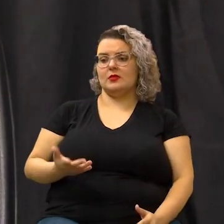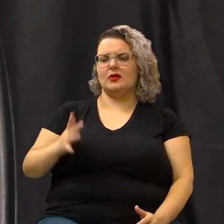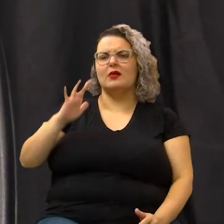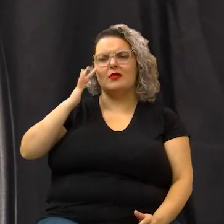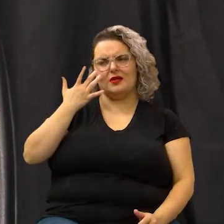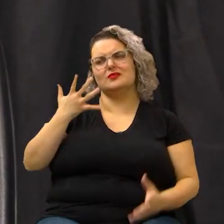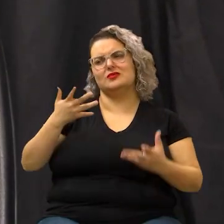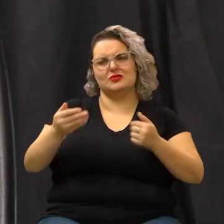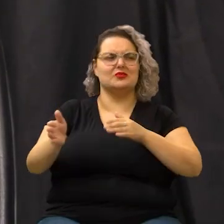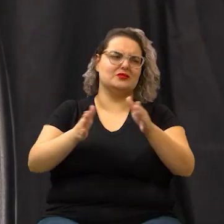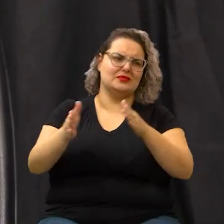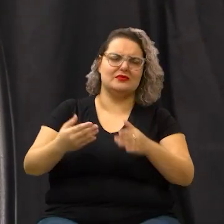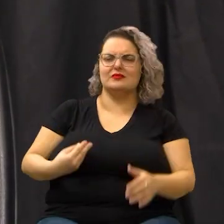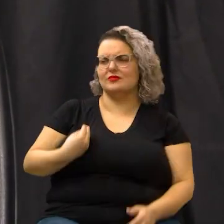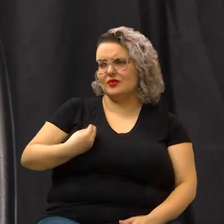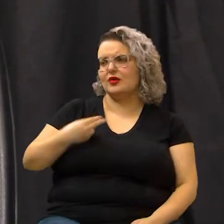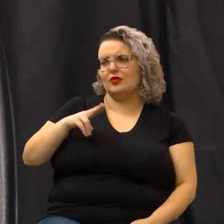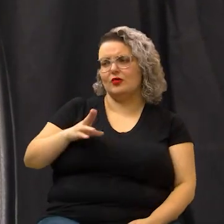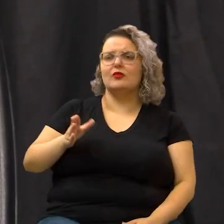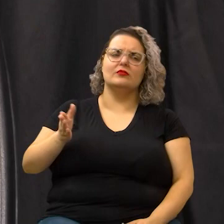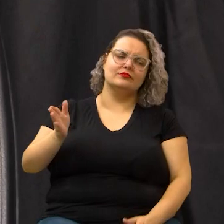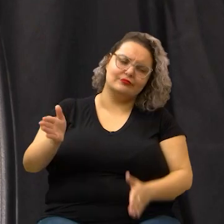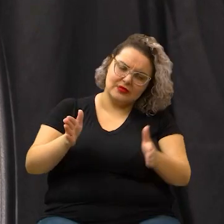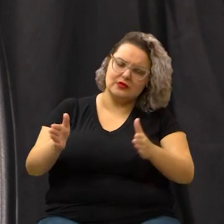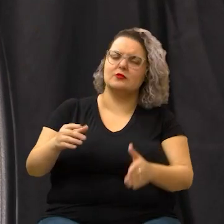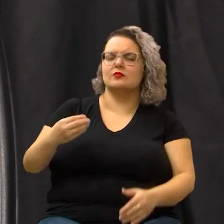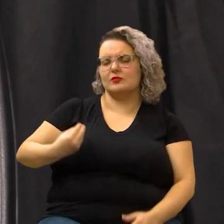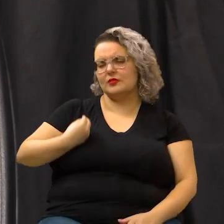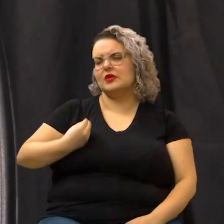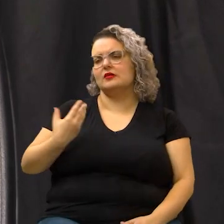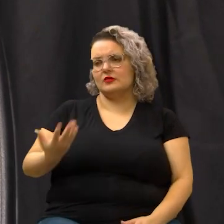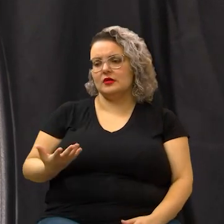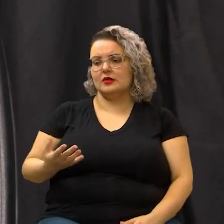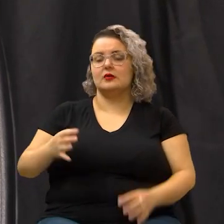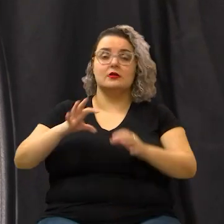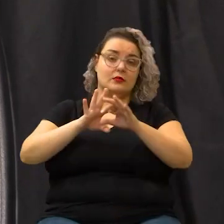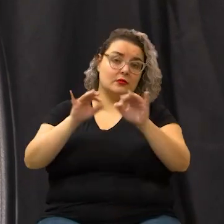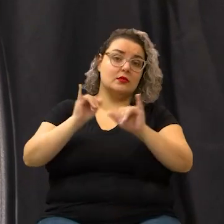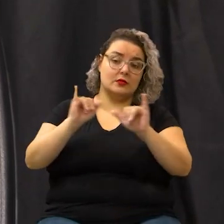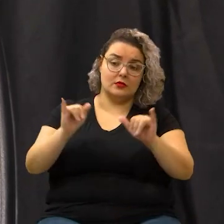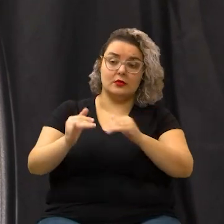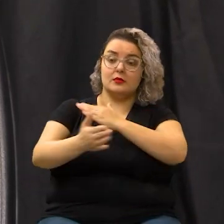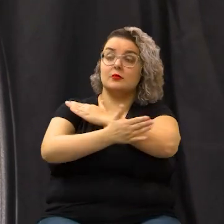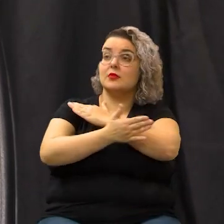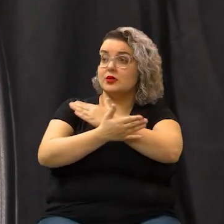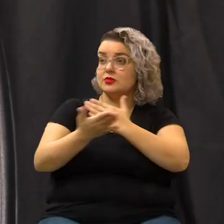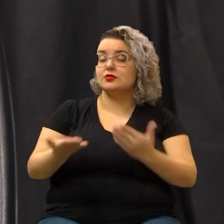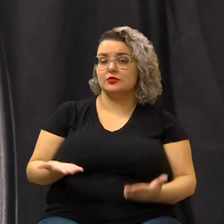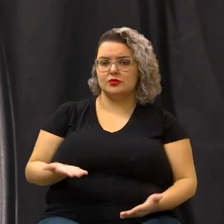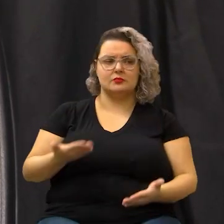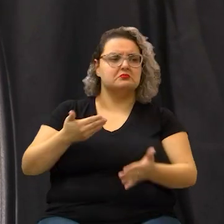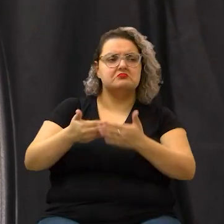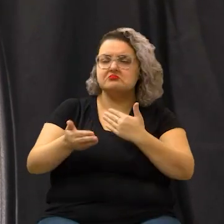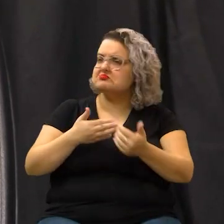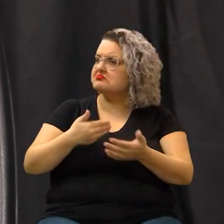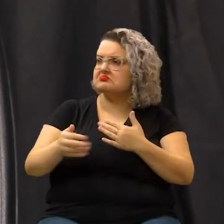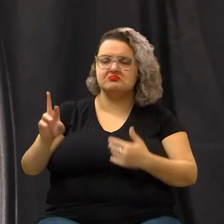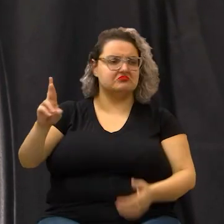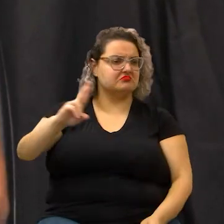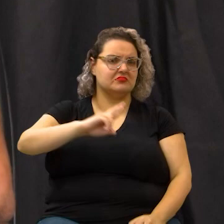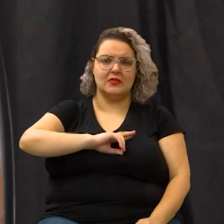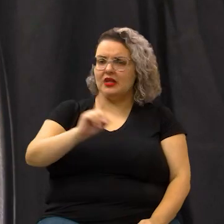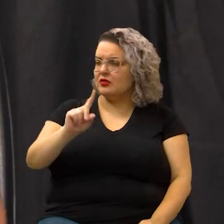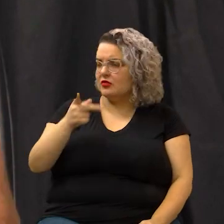quando acho que todo mundo passou assim ou vai passar por esse momento. Então, eu deixo essa mensagem aqui que me ajudou,